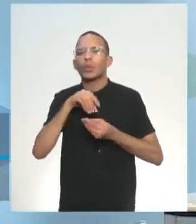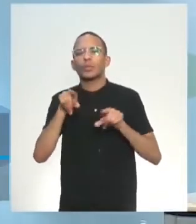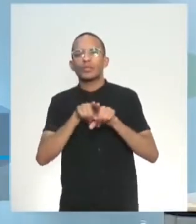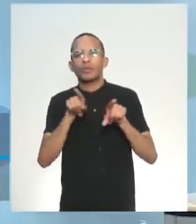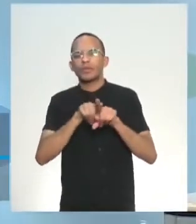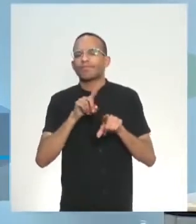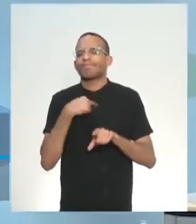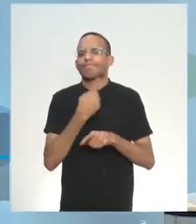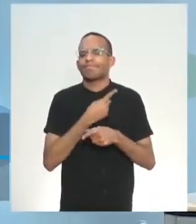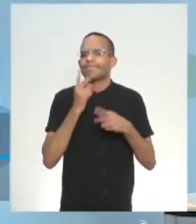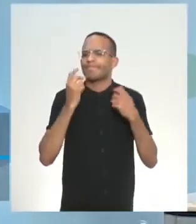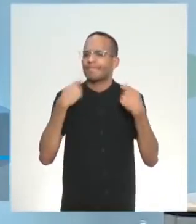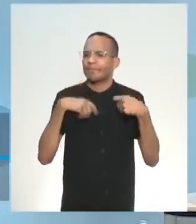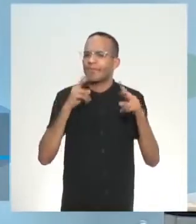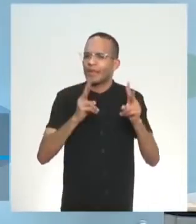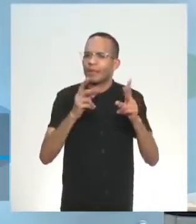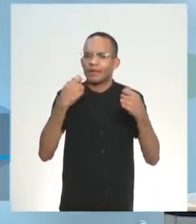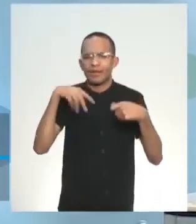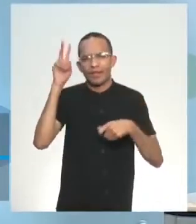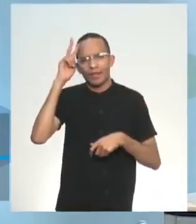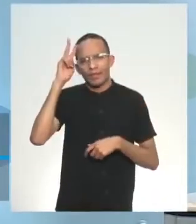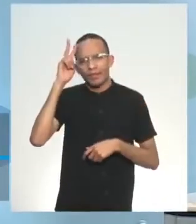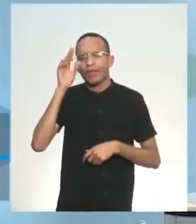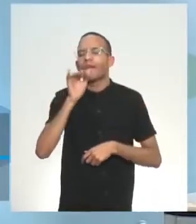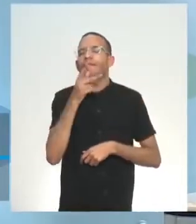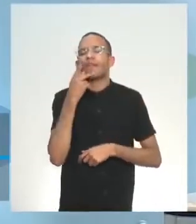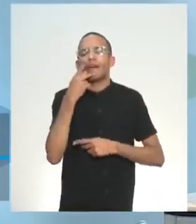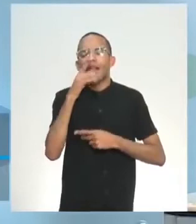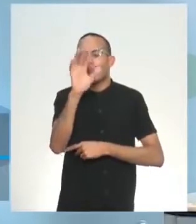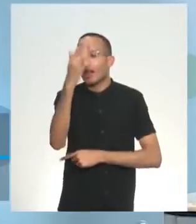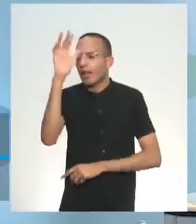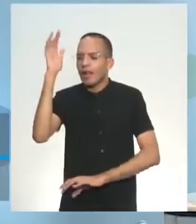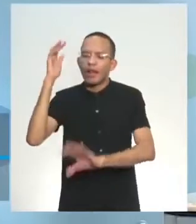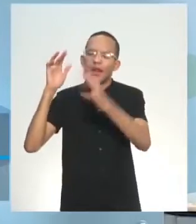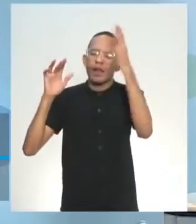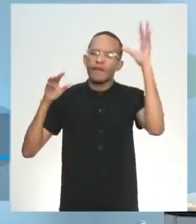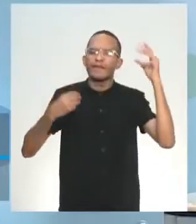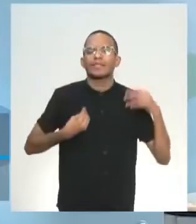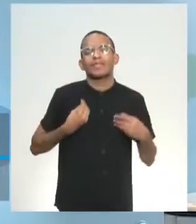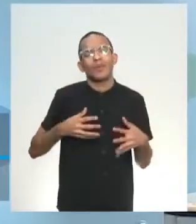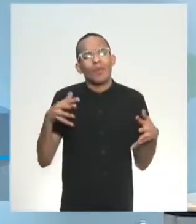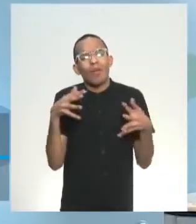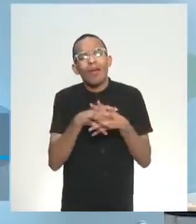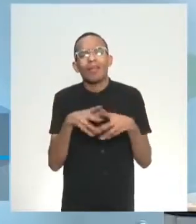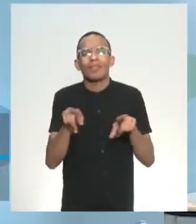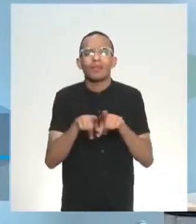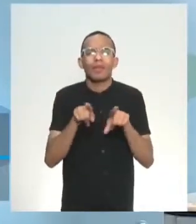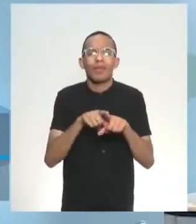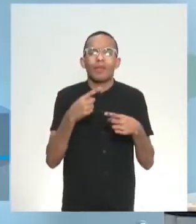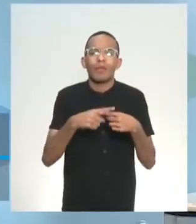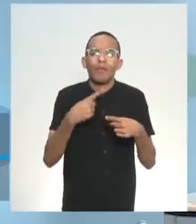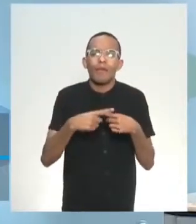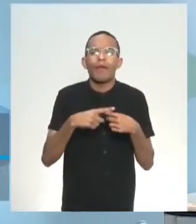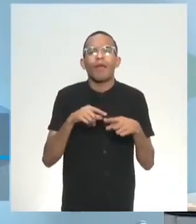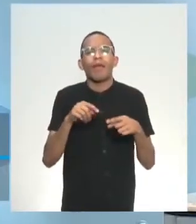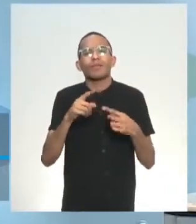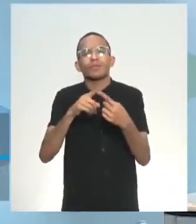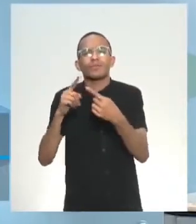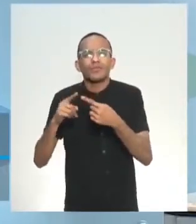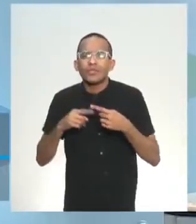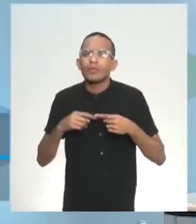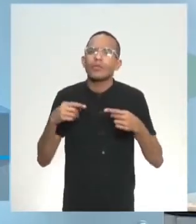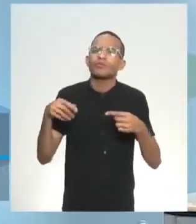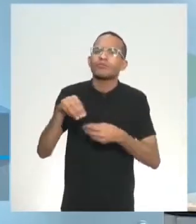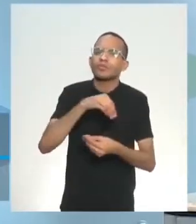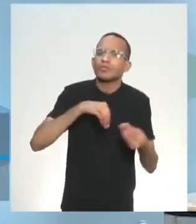A gente sempre tem que lembrar, né, que essas coisas, quando a gente fala de natureza e de vida, é complicado, né? Porque as matas acabam se misturando, o bicho vai de um lugar